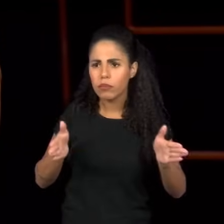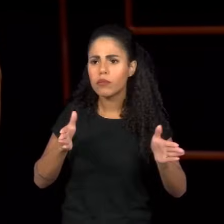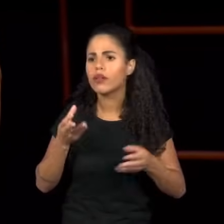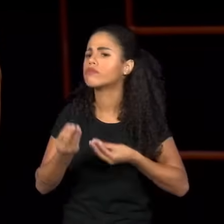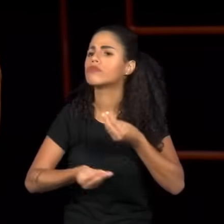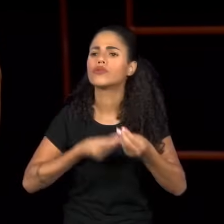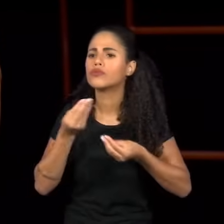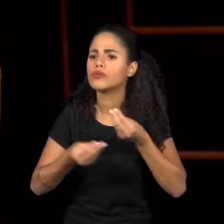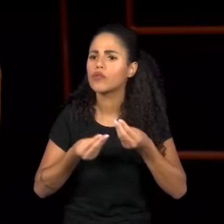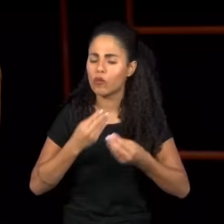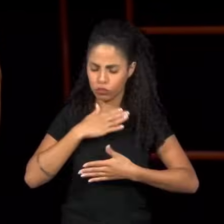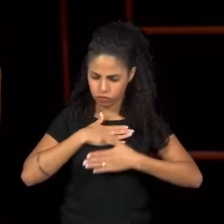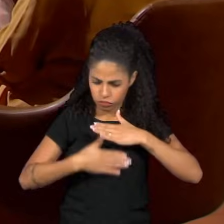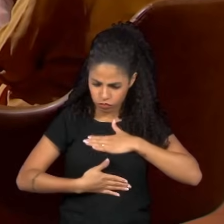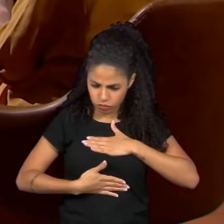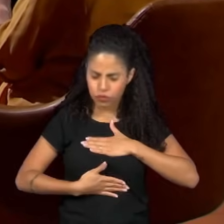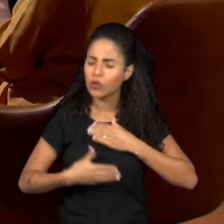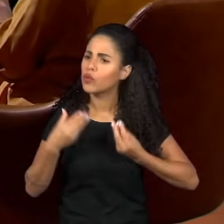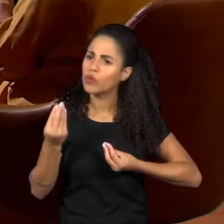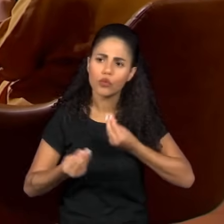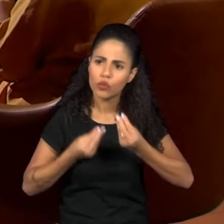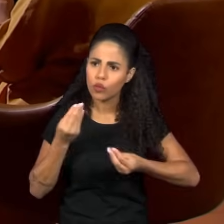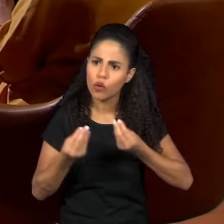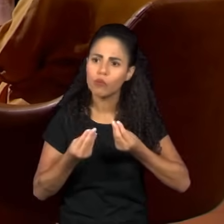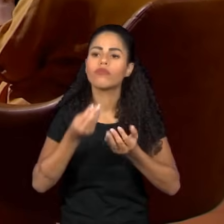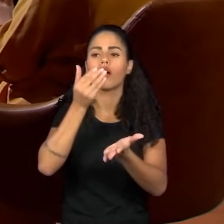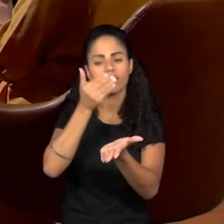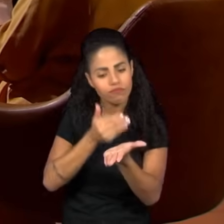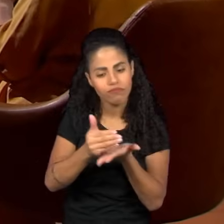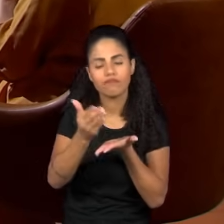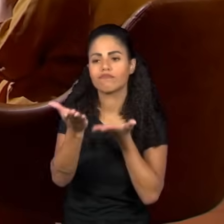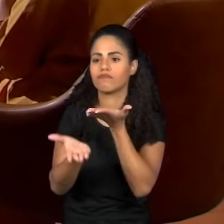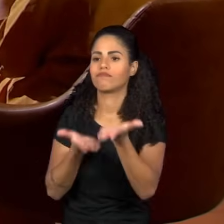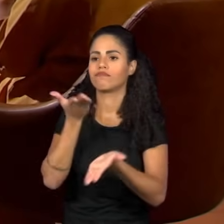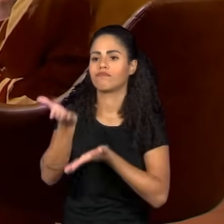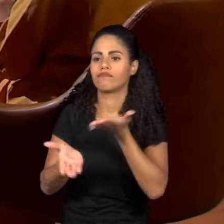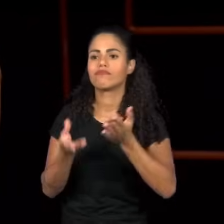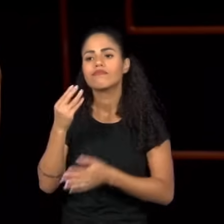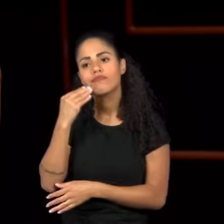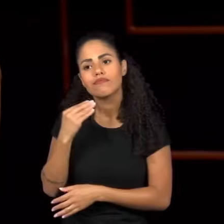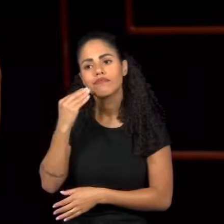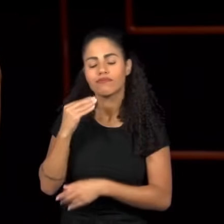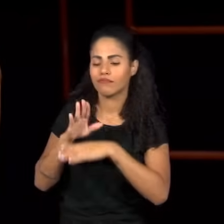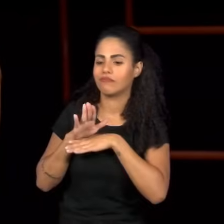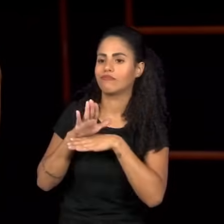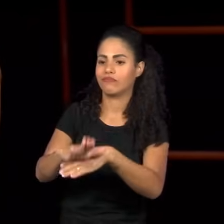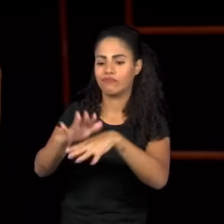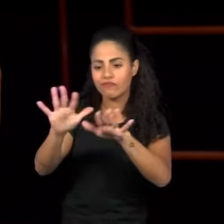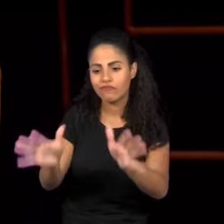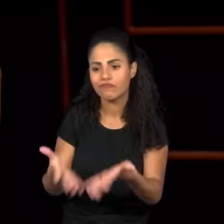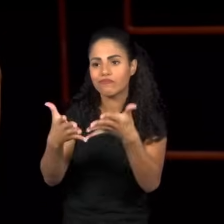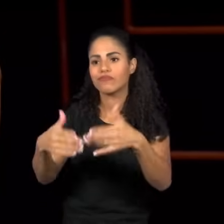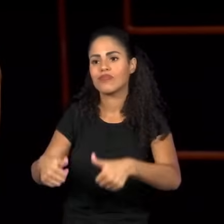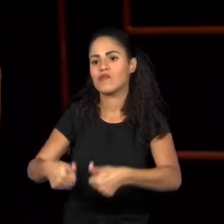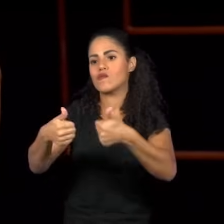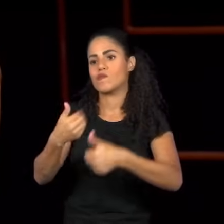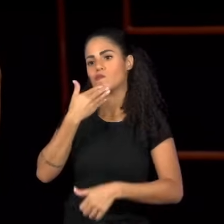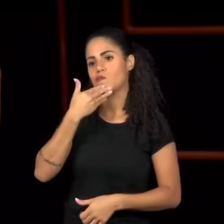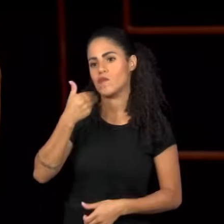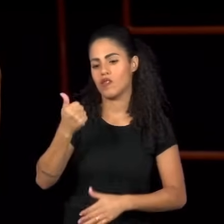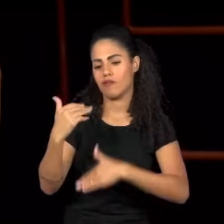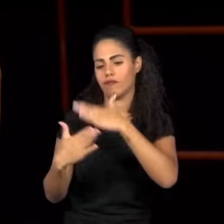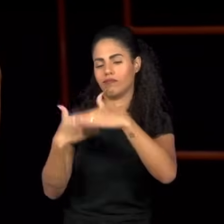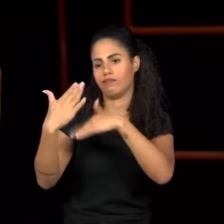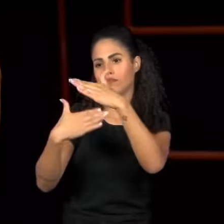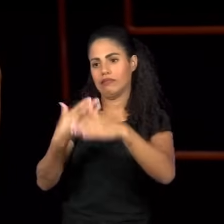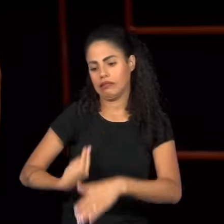situa corporalmente, para daí começar um trabalho de tentar ajudá-la a progredir, a se